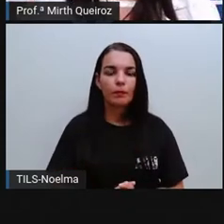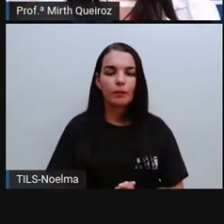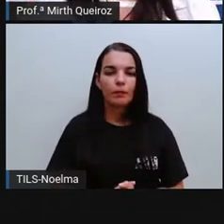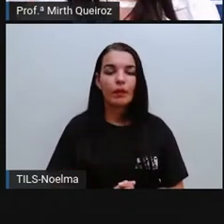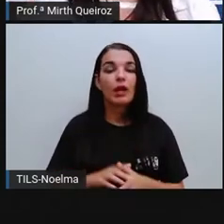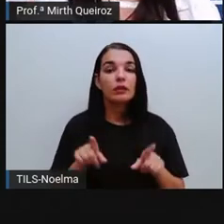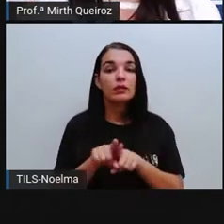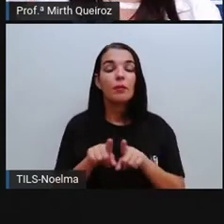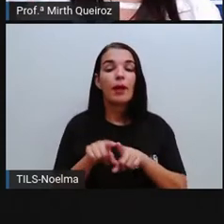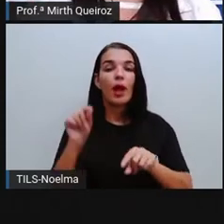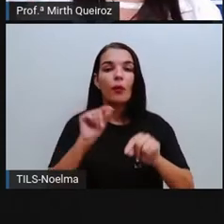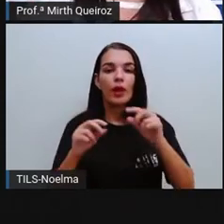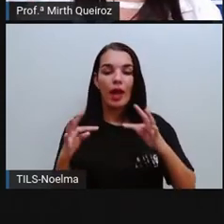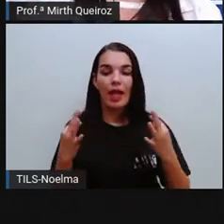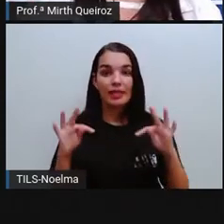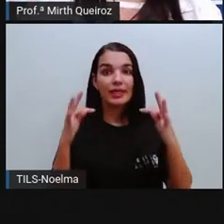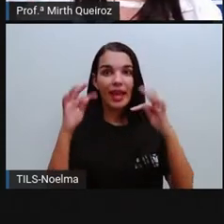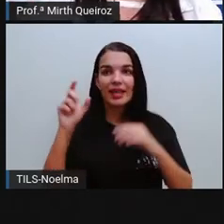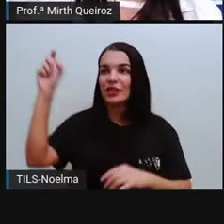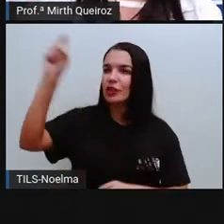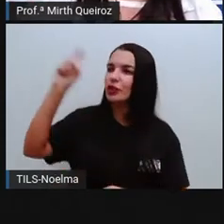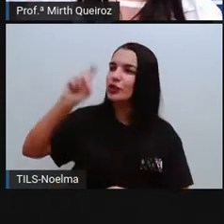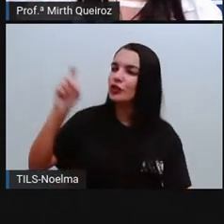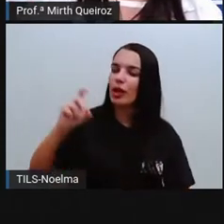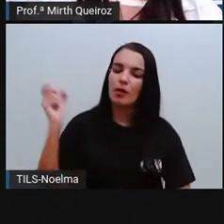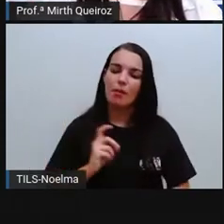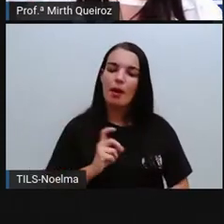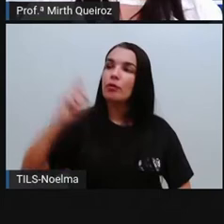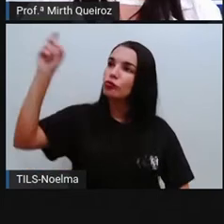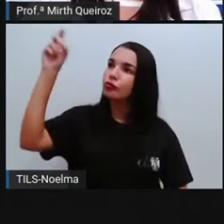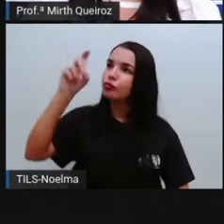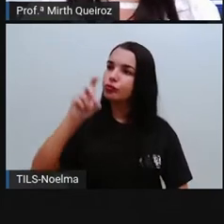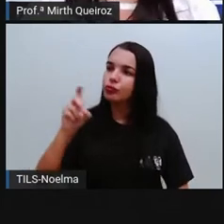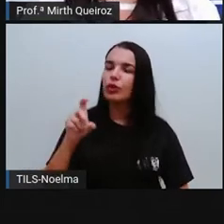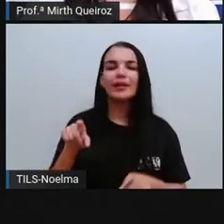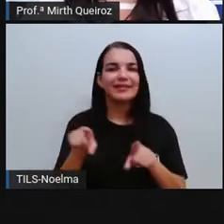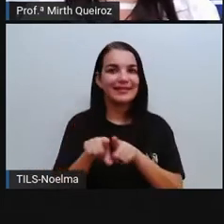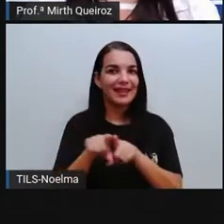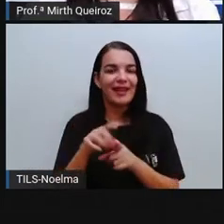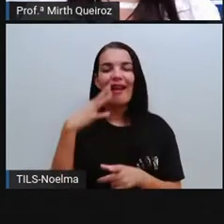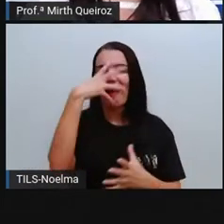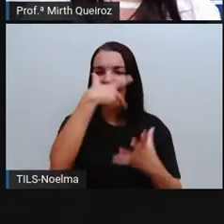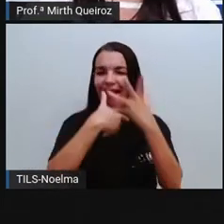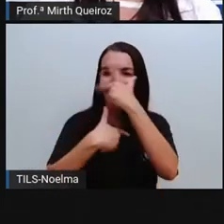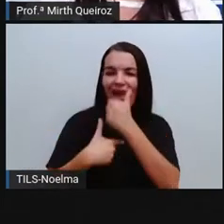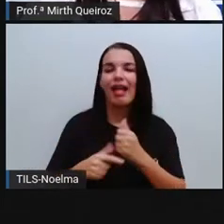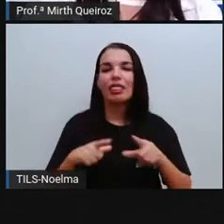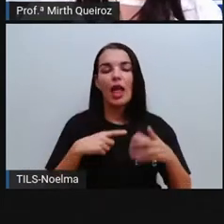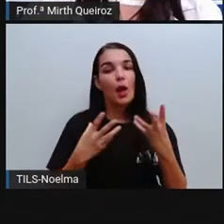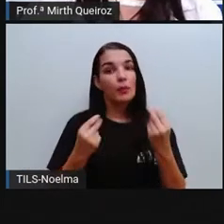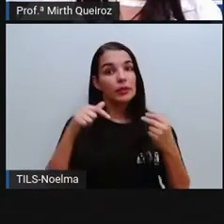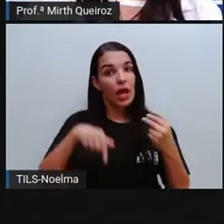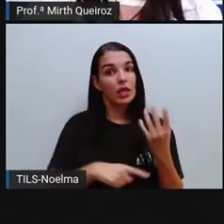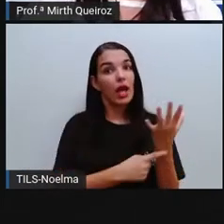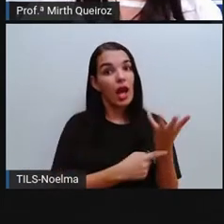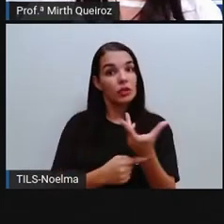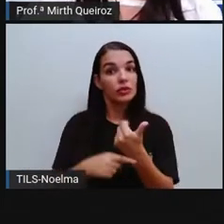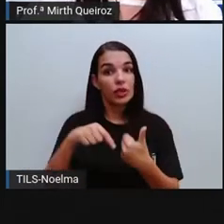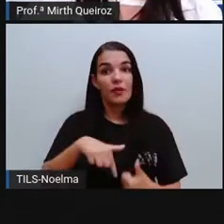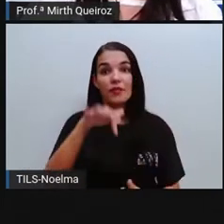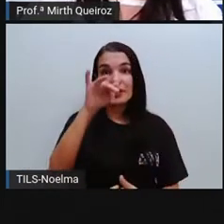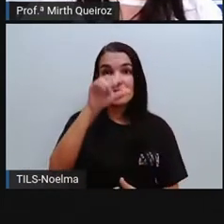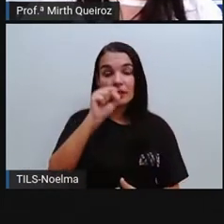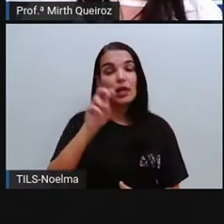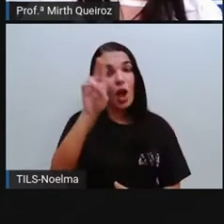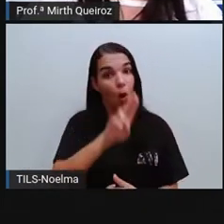de pichar é uma arte também. E nós temos vários artistas na nossa cidade que utilizam desta técnica.